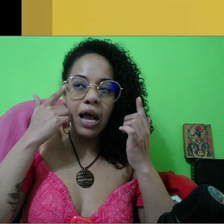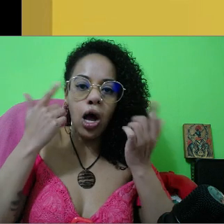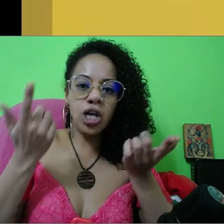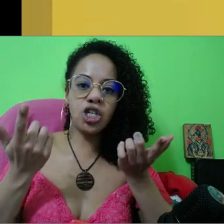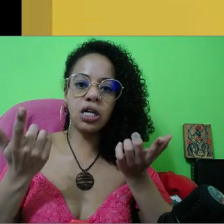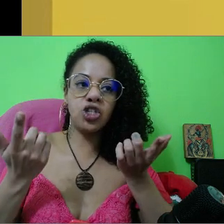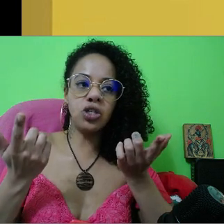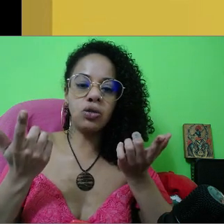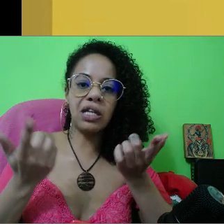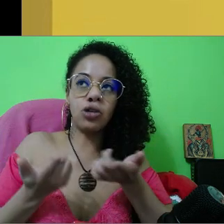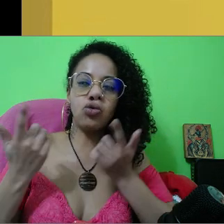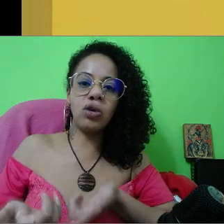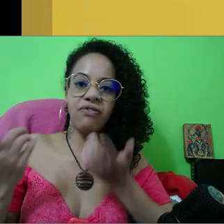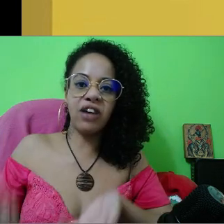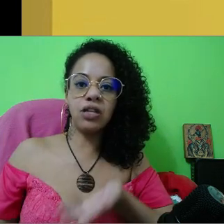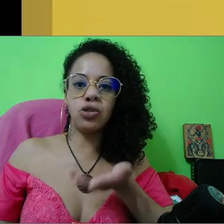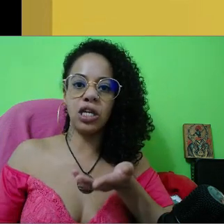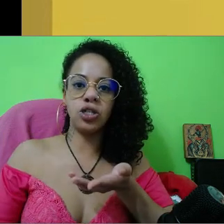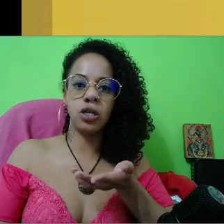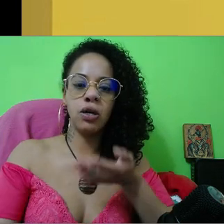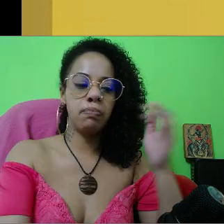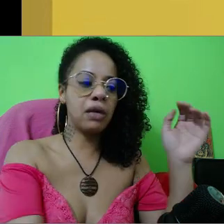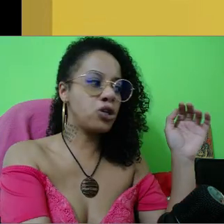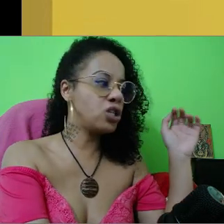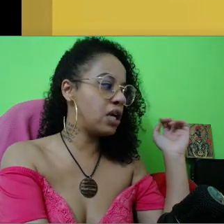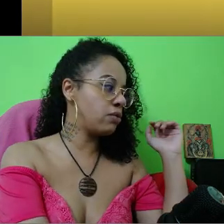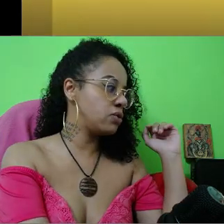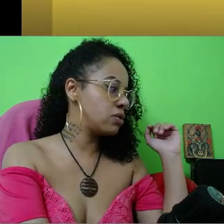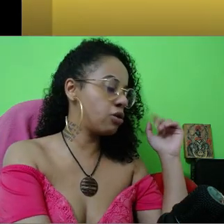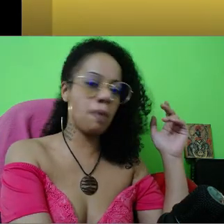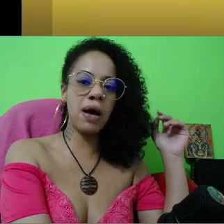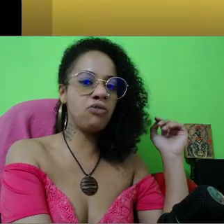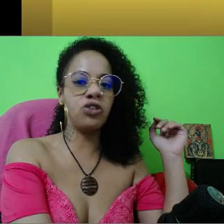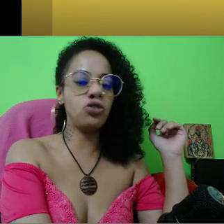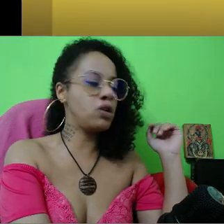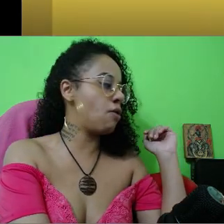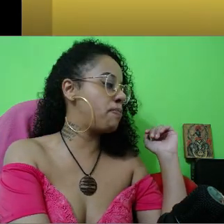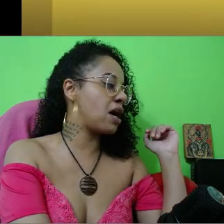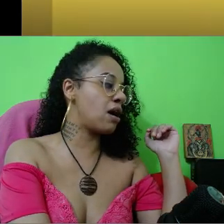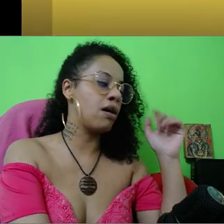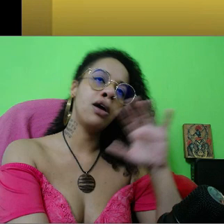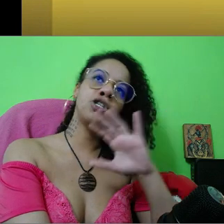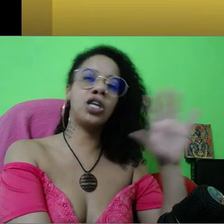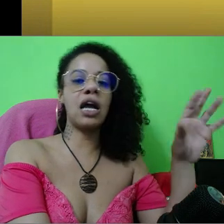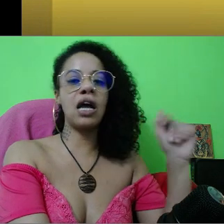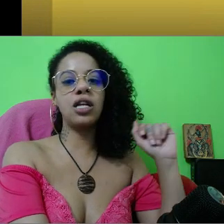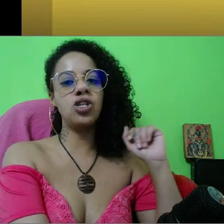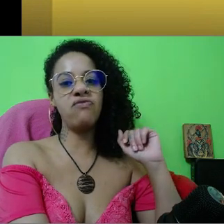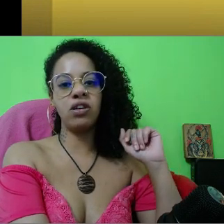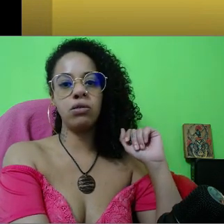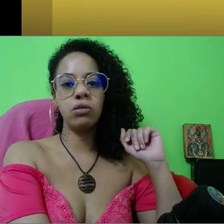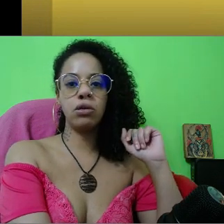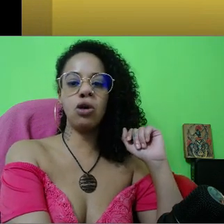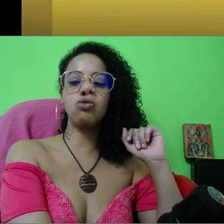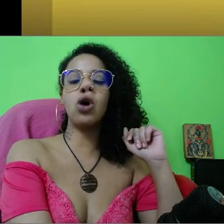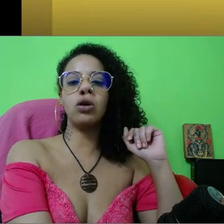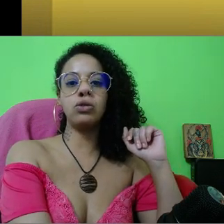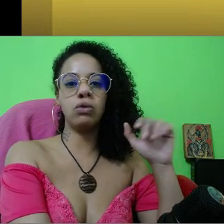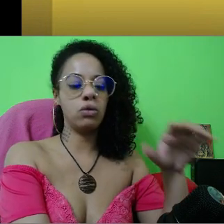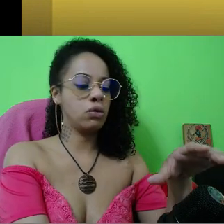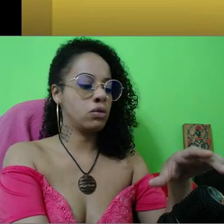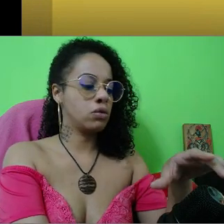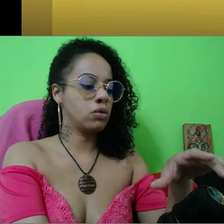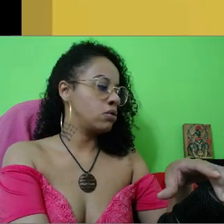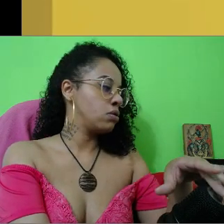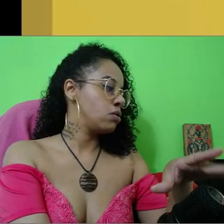qual qual a lógica disso tá tudo gravado Gente pelo amor de Deus eu não apago o vídeo não para tirar narrativa que eu